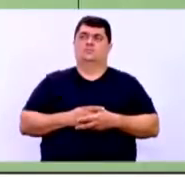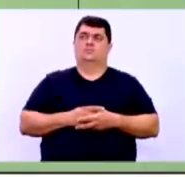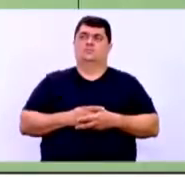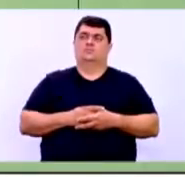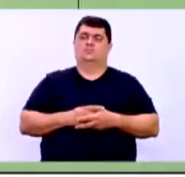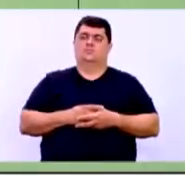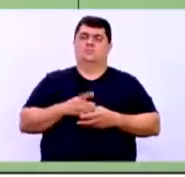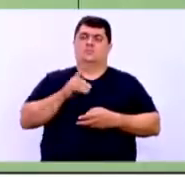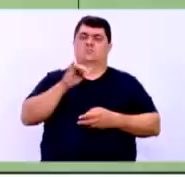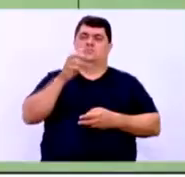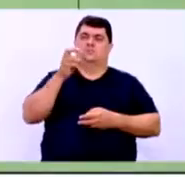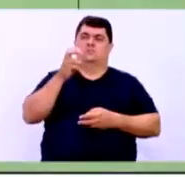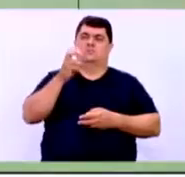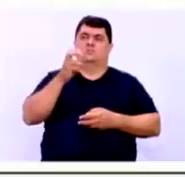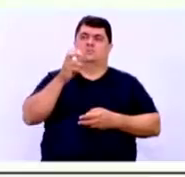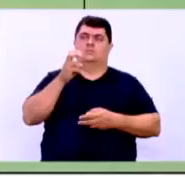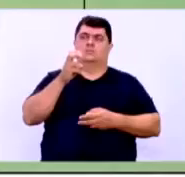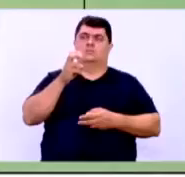Próximo, dia 5.